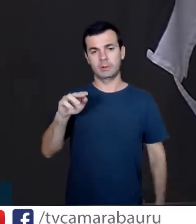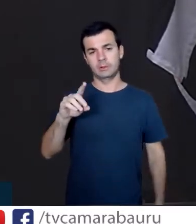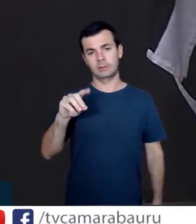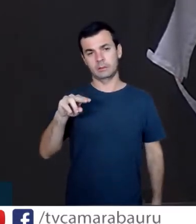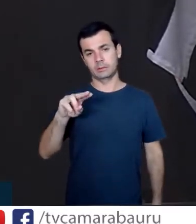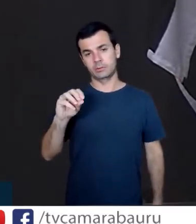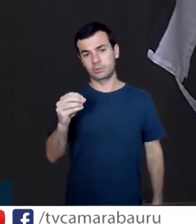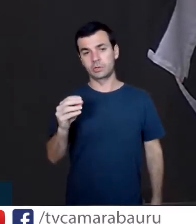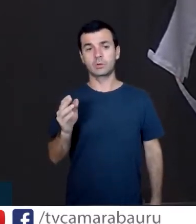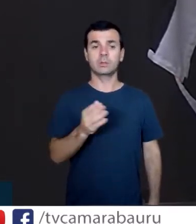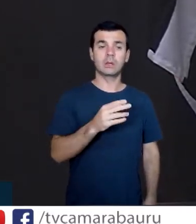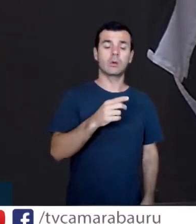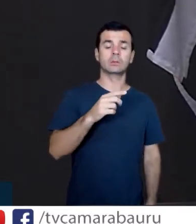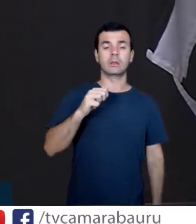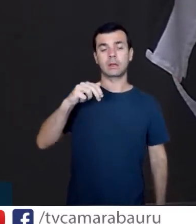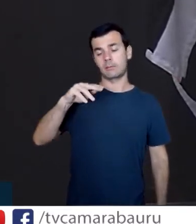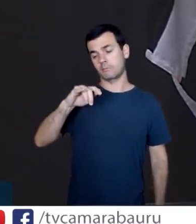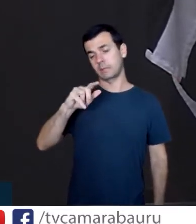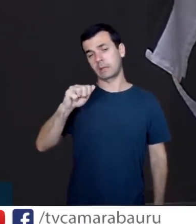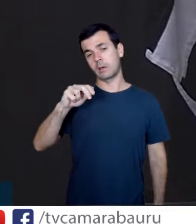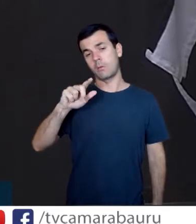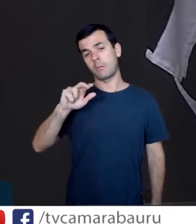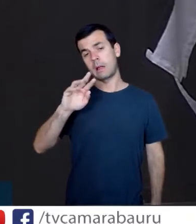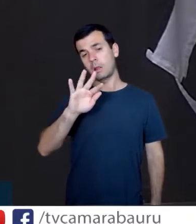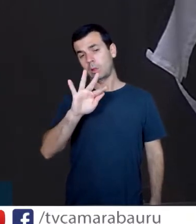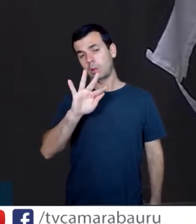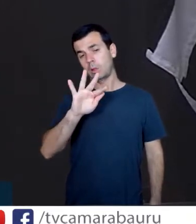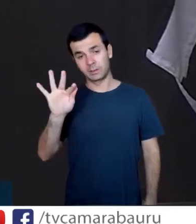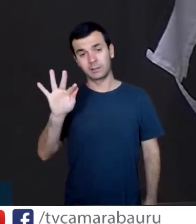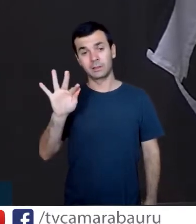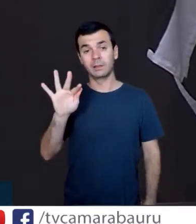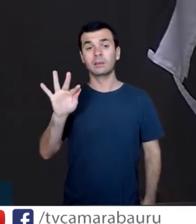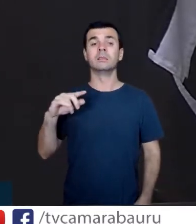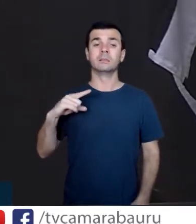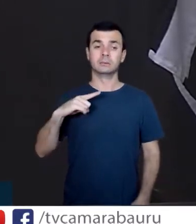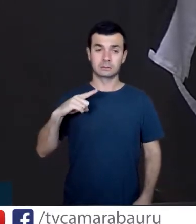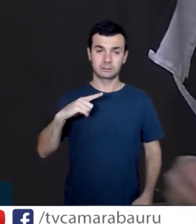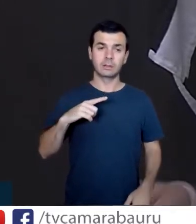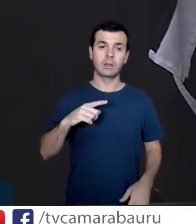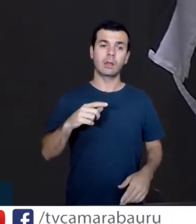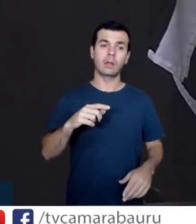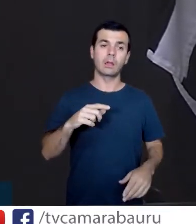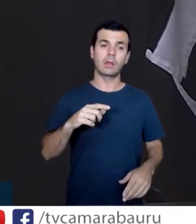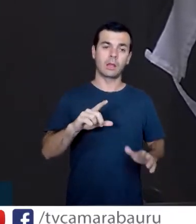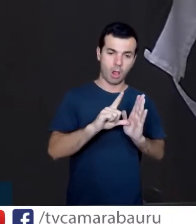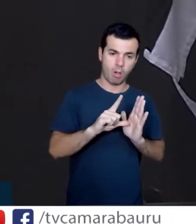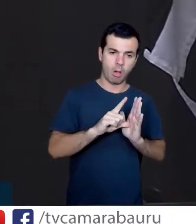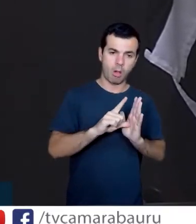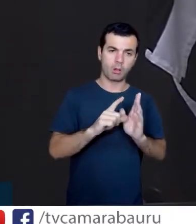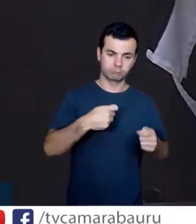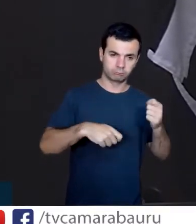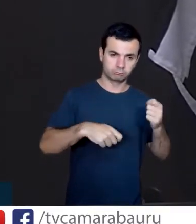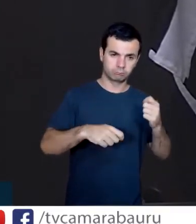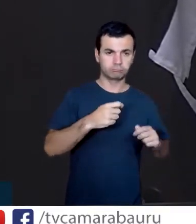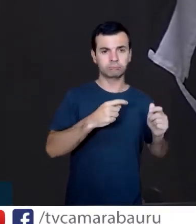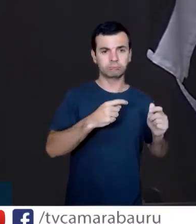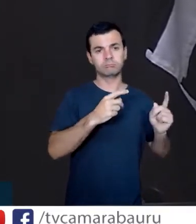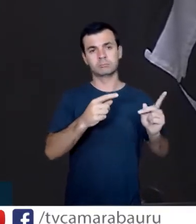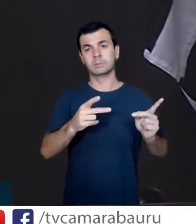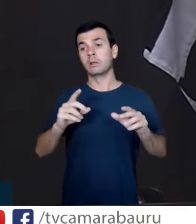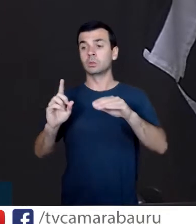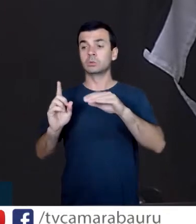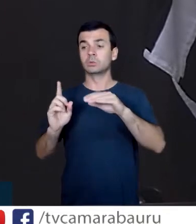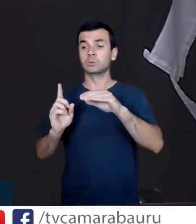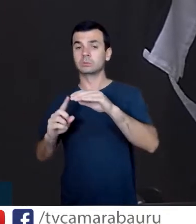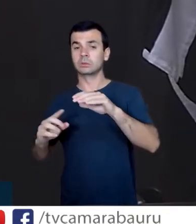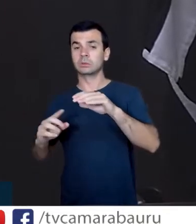Maluf, onde os empreendedores e os comerciantes recebem os seus clientes com água dentro